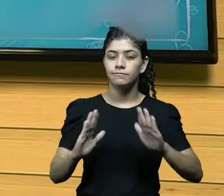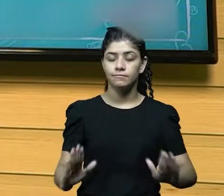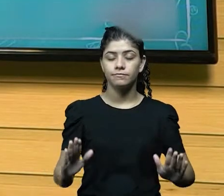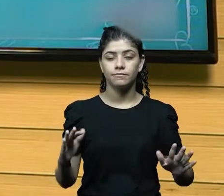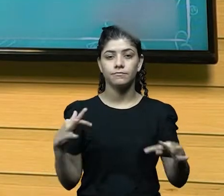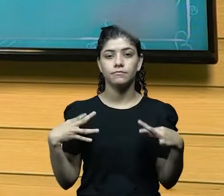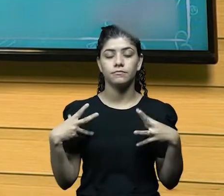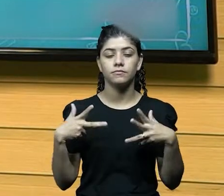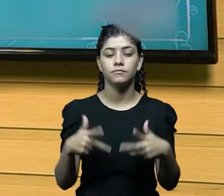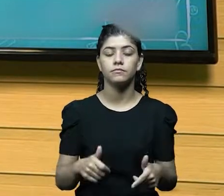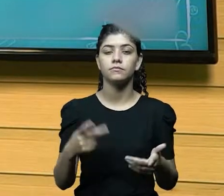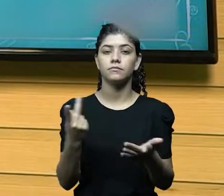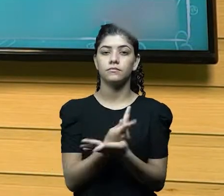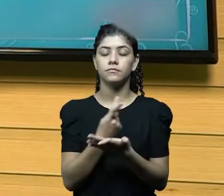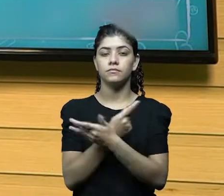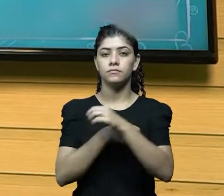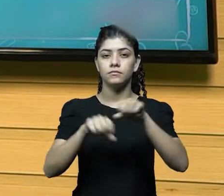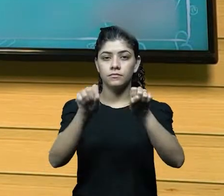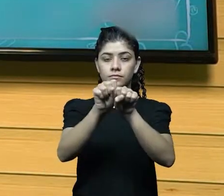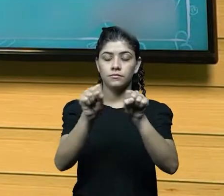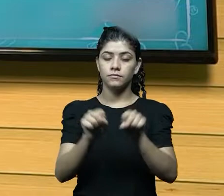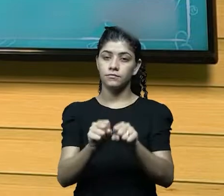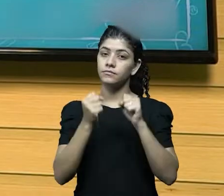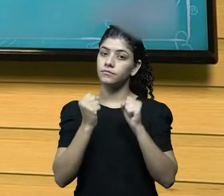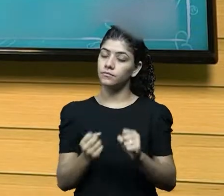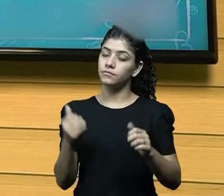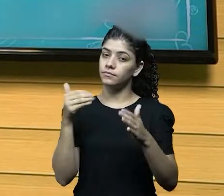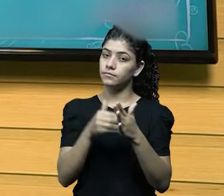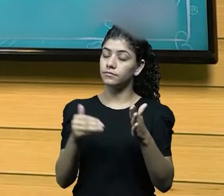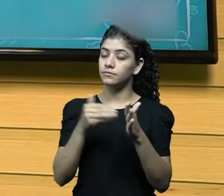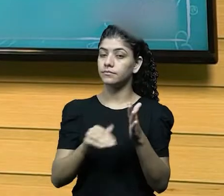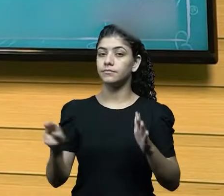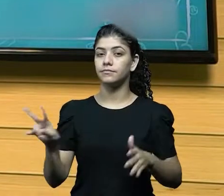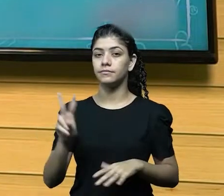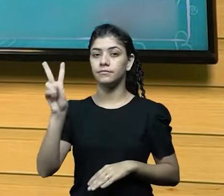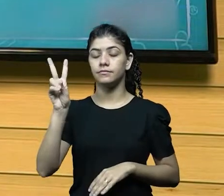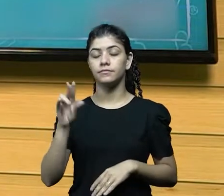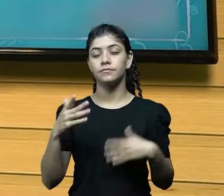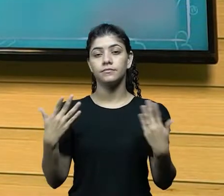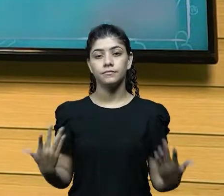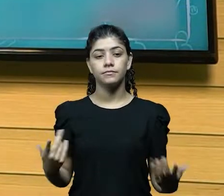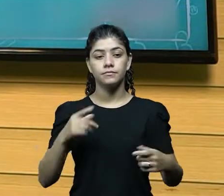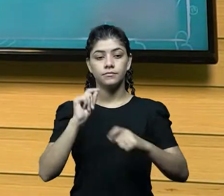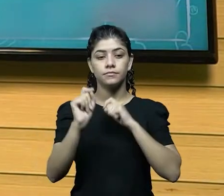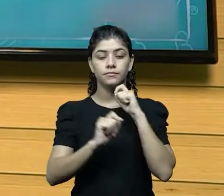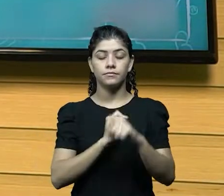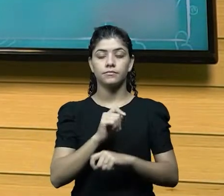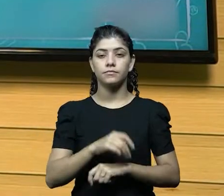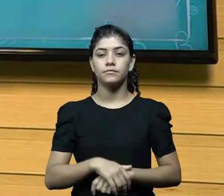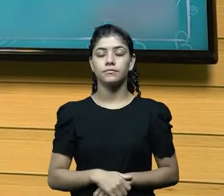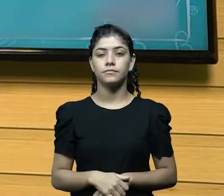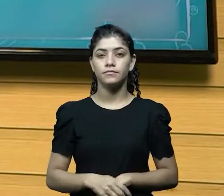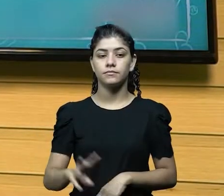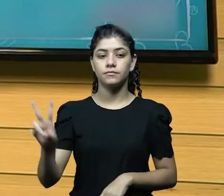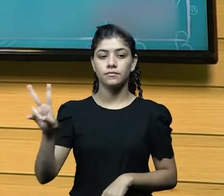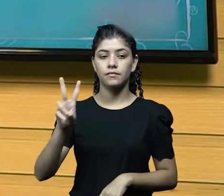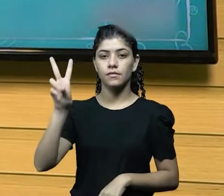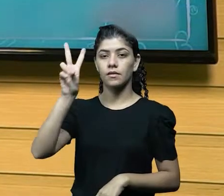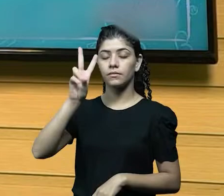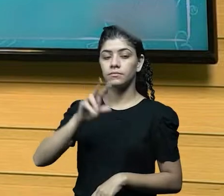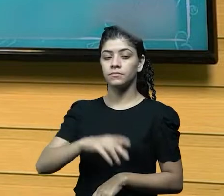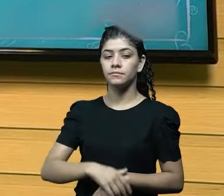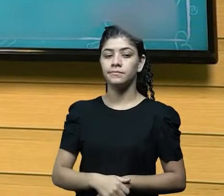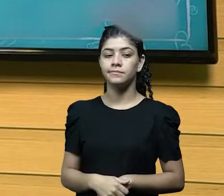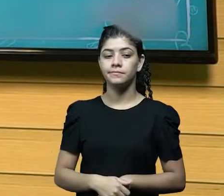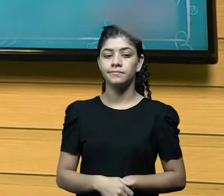eliminar todos os erros sistemáticos que podem interferir nesse valor. E claro, aqueles